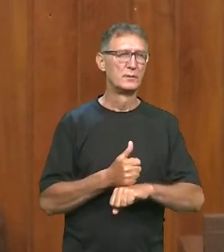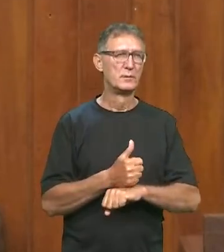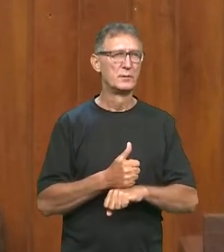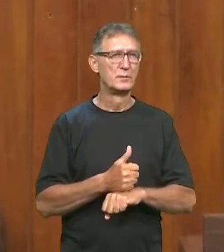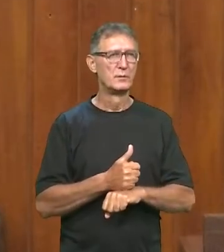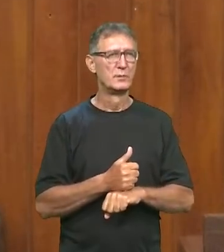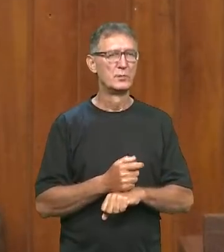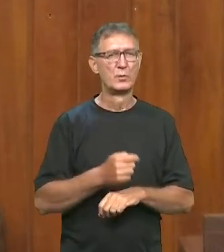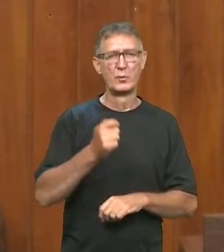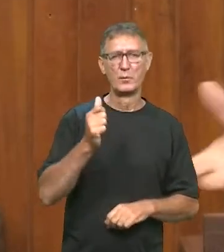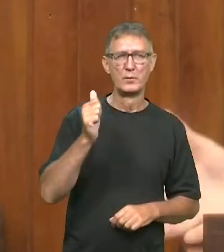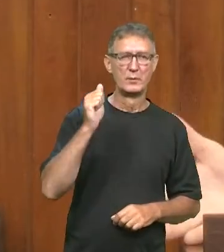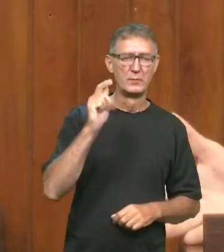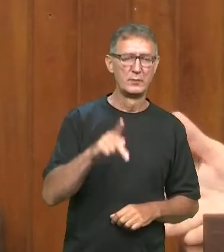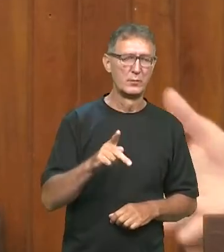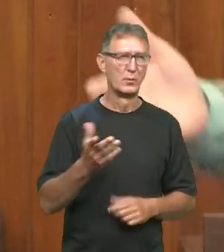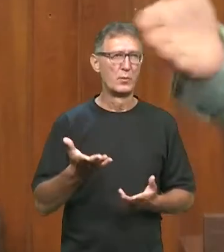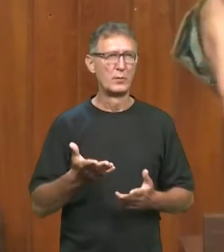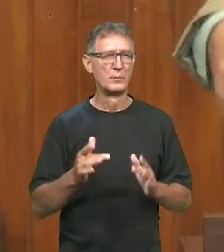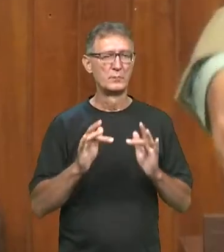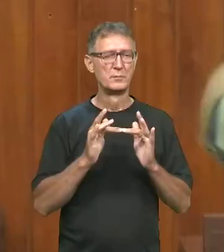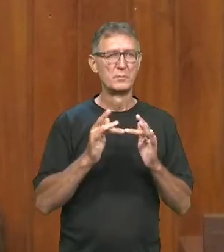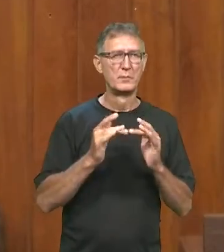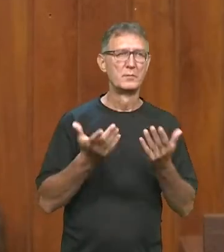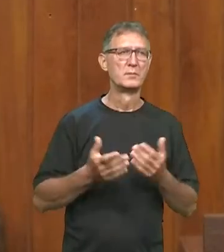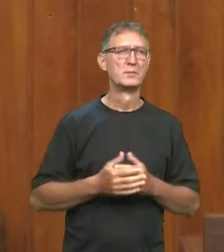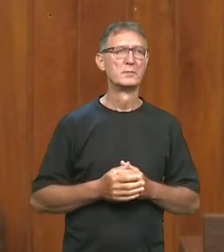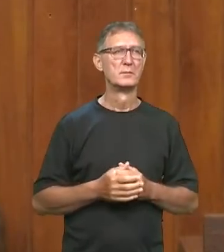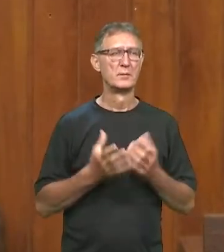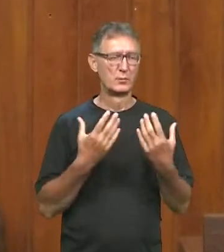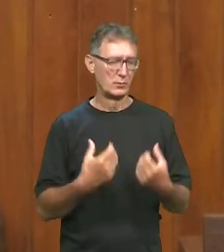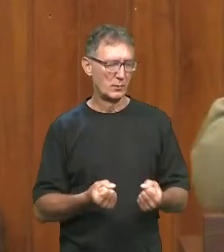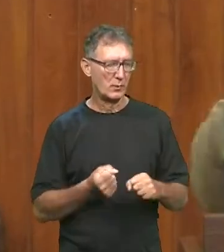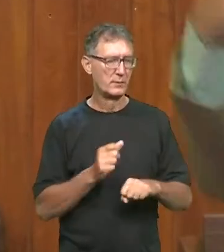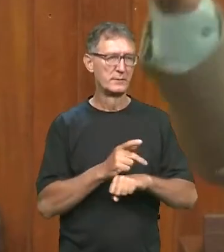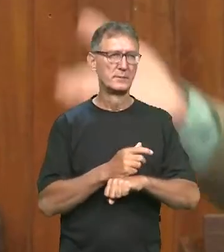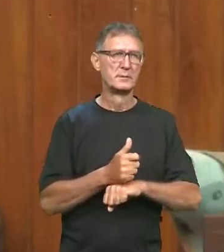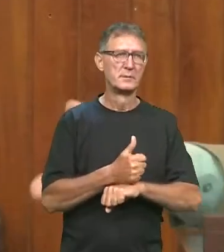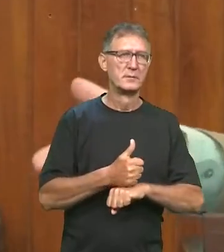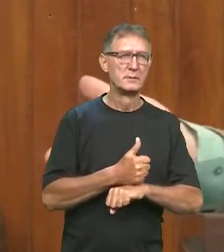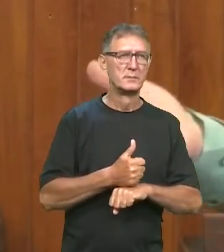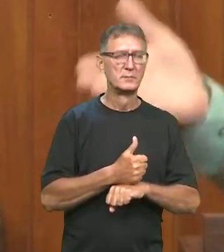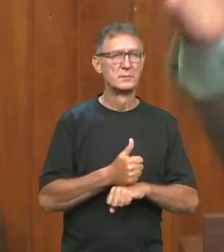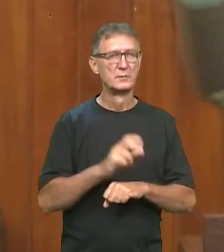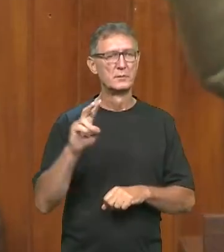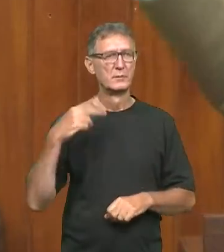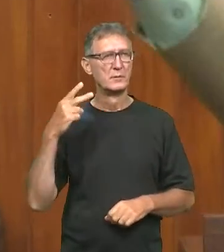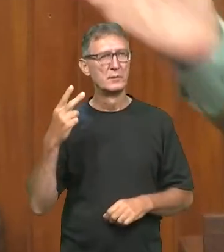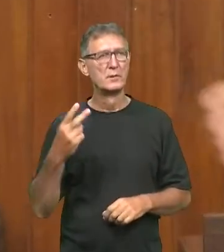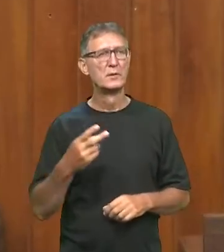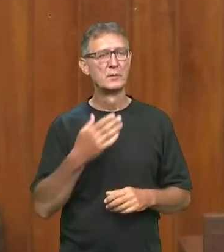ele já é servidor da Câmara, já é, claro que com a concordância, o servidor que aceitar e o vereador que solicitar.